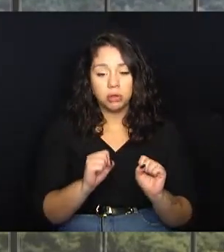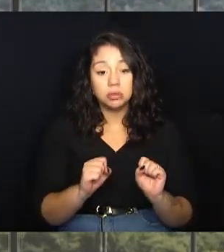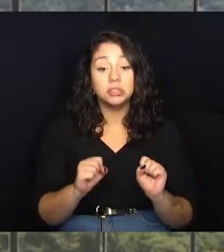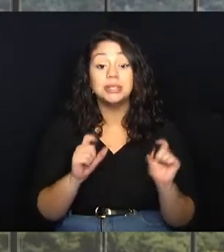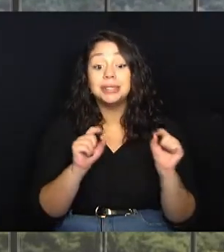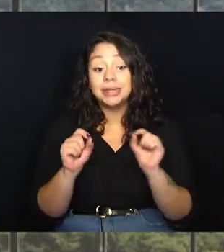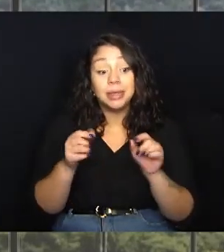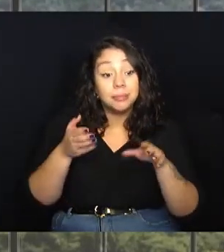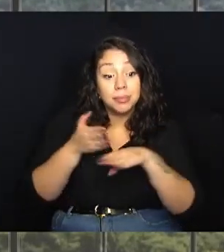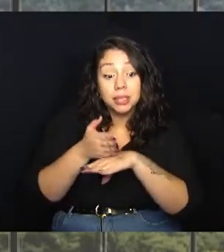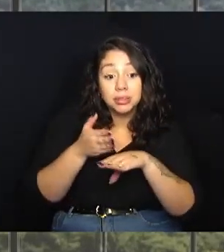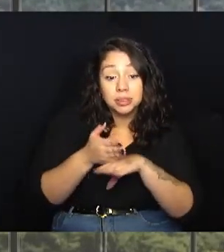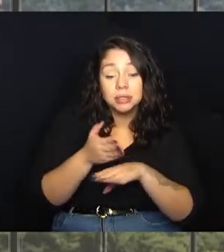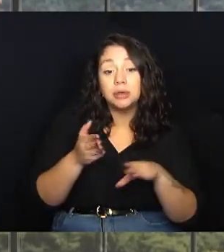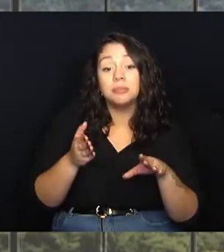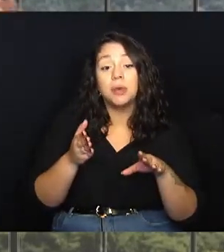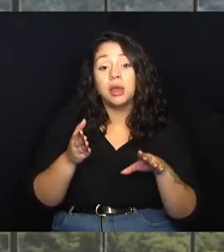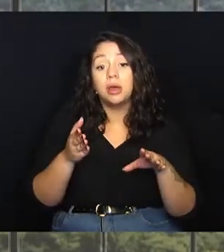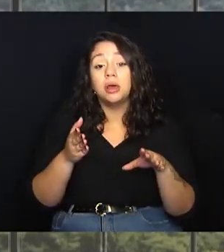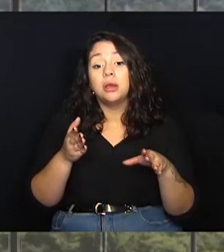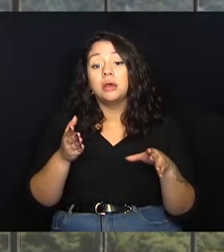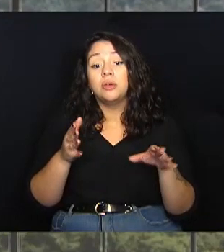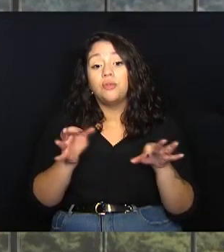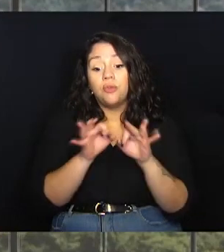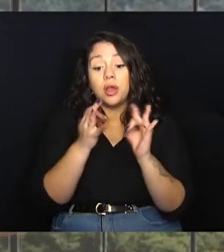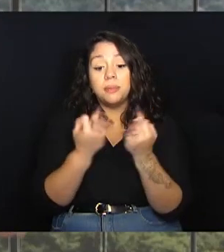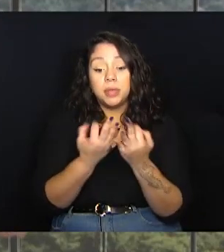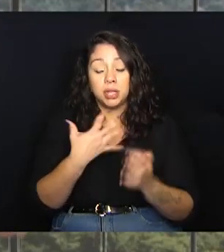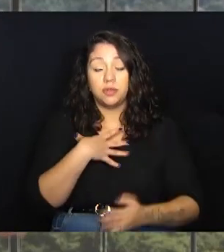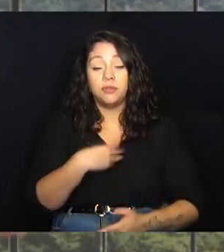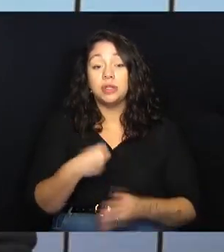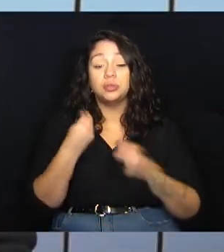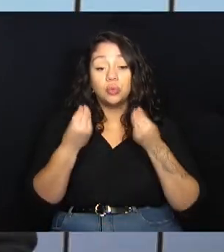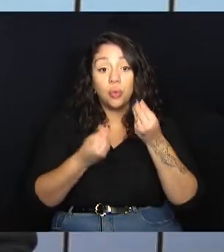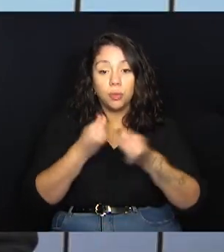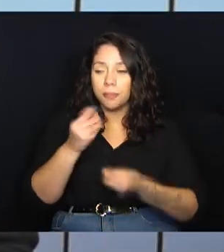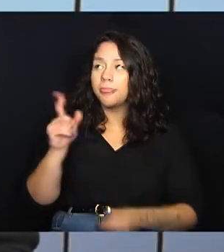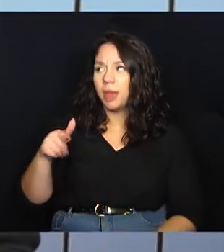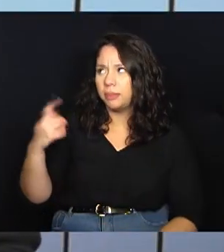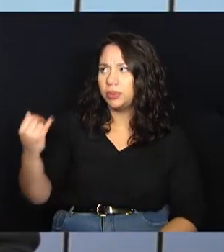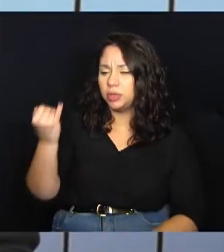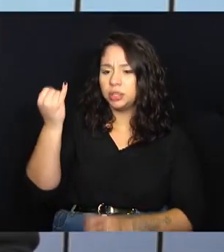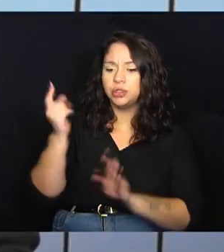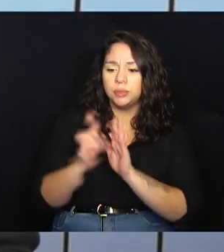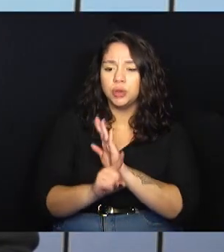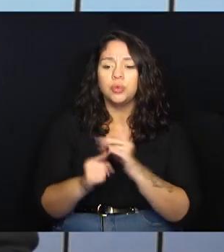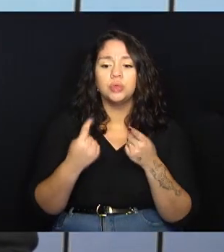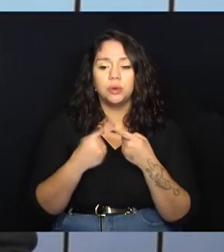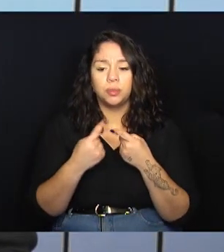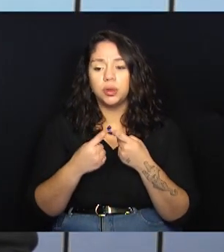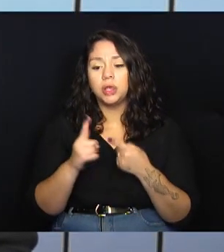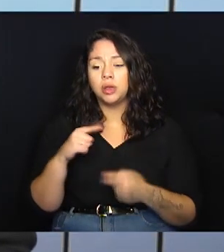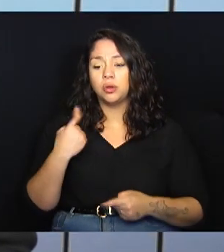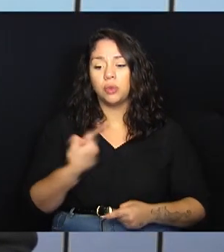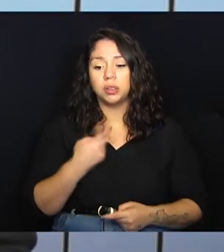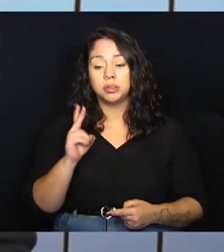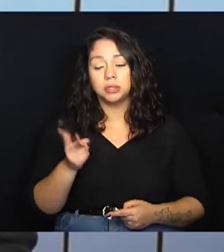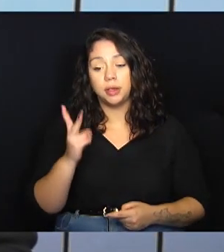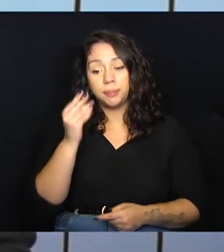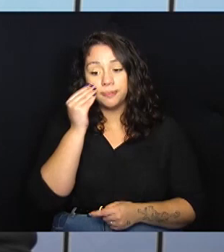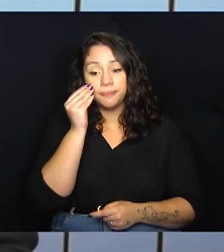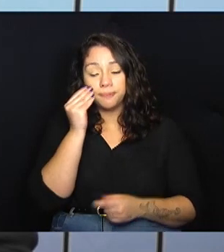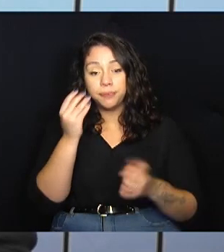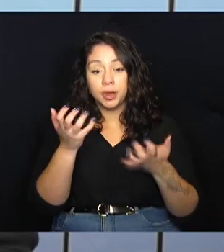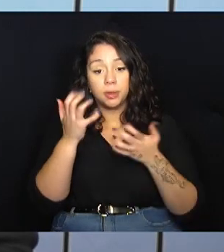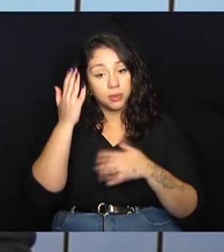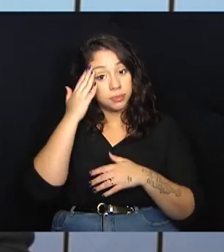momentos para entender o que é a família acolhedora? Sim, é importante a sua pergunta, porque nós sempre buscamos saber se toda